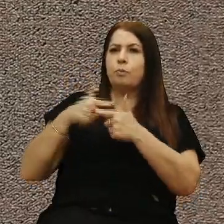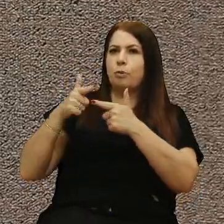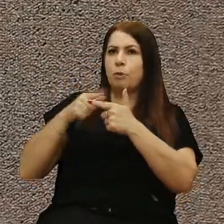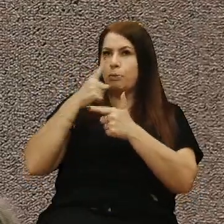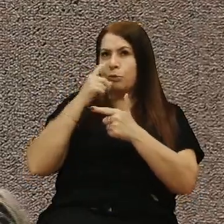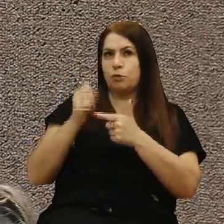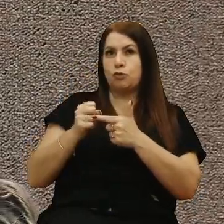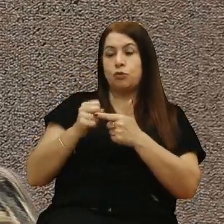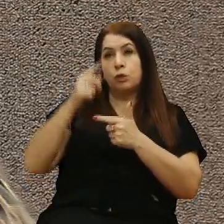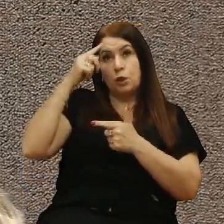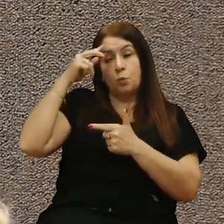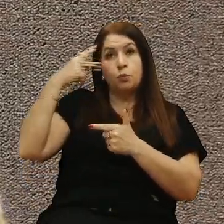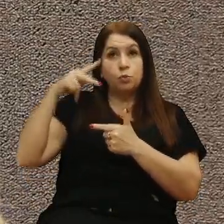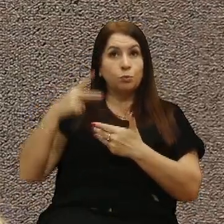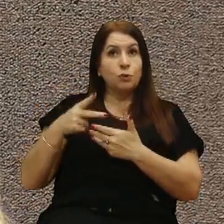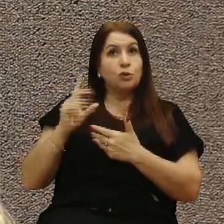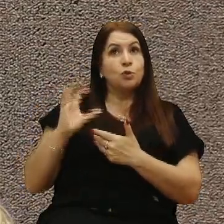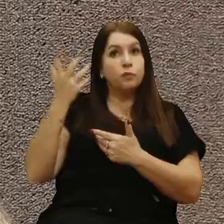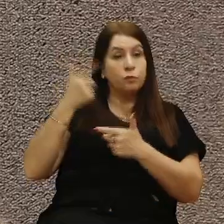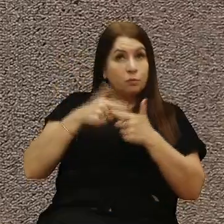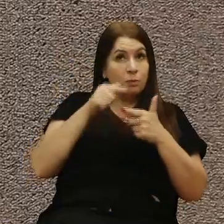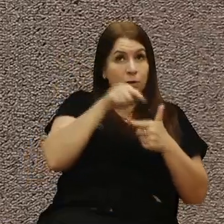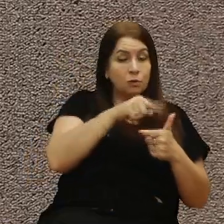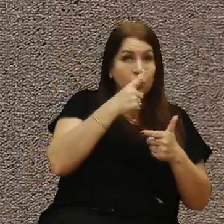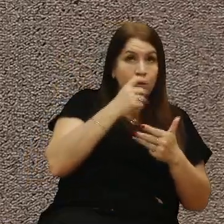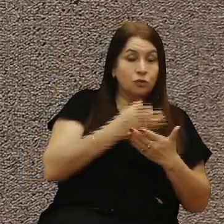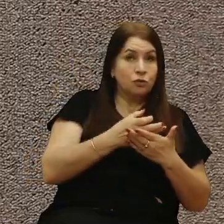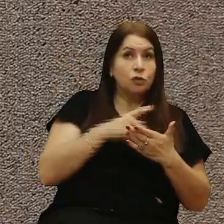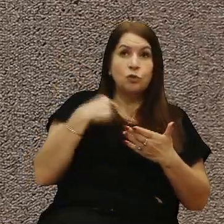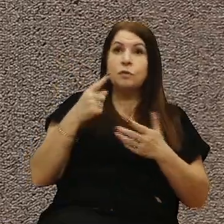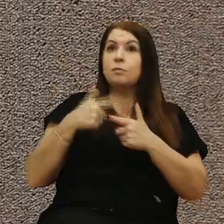e, automaticamente, resolvendo o problema do lixo,